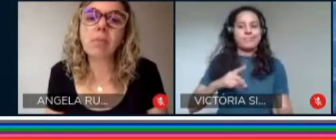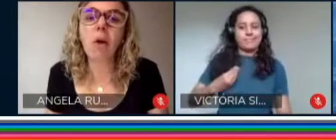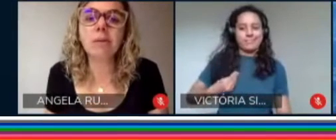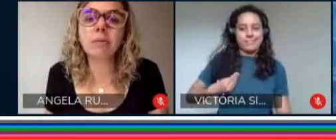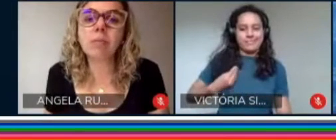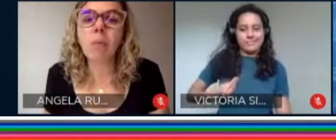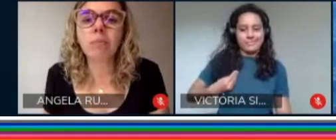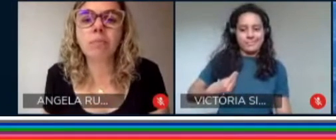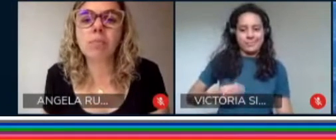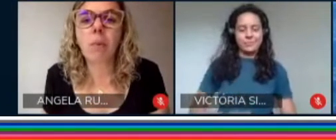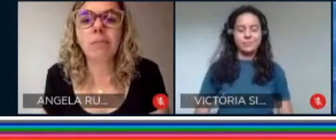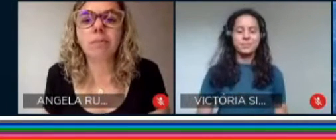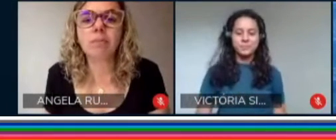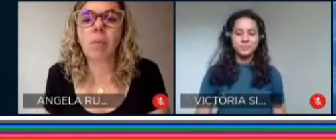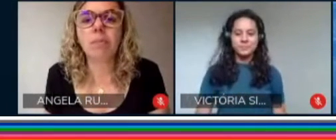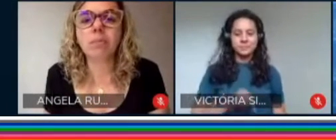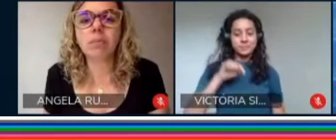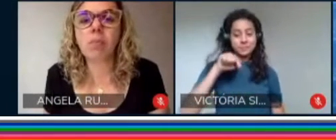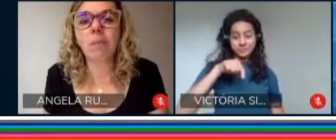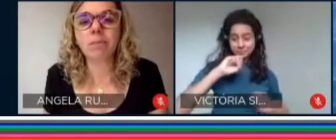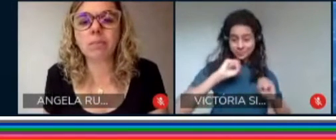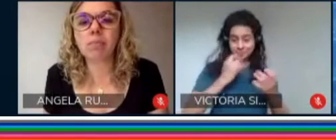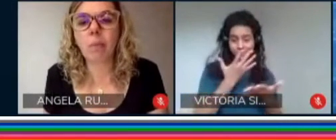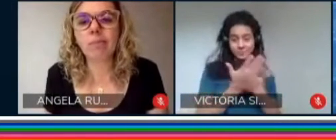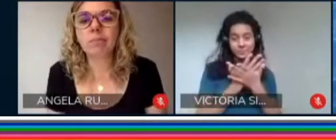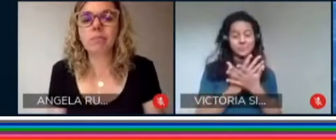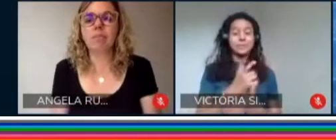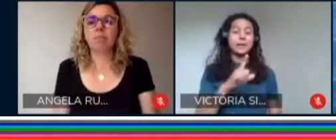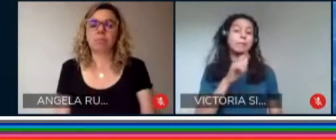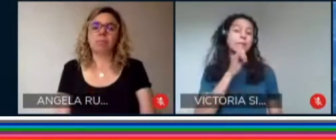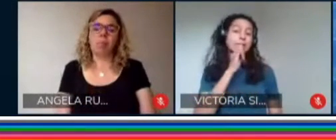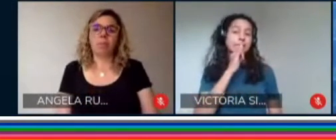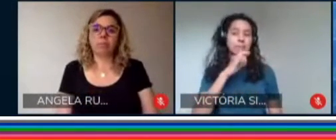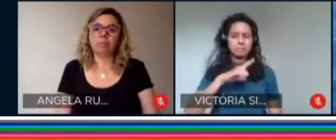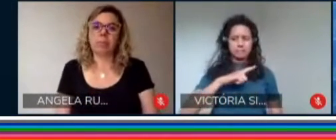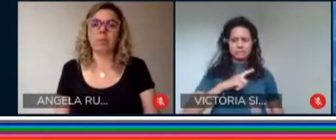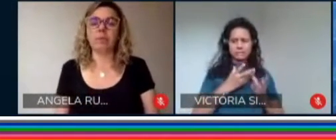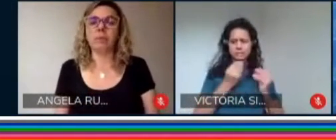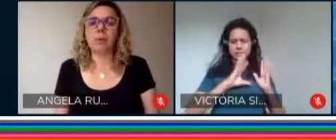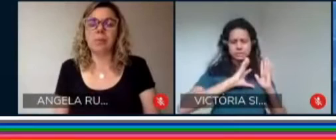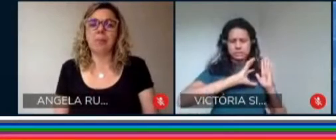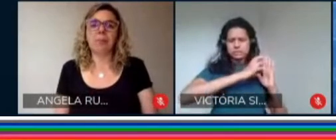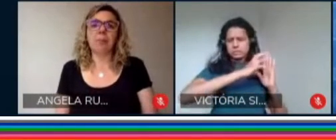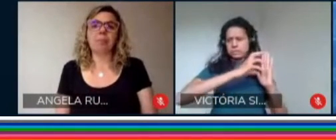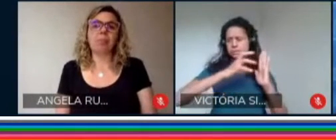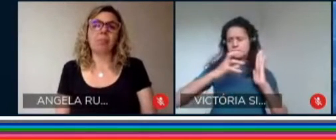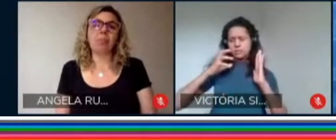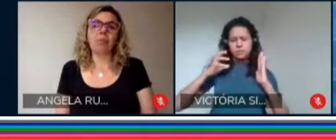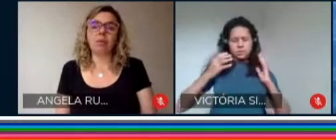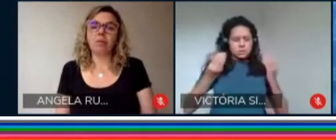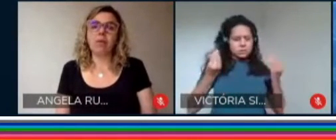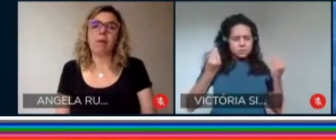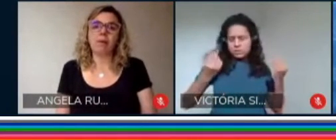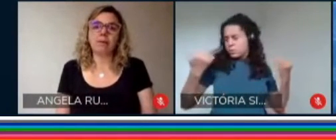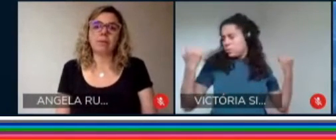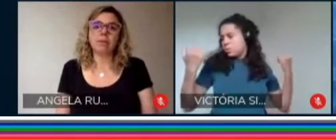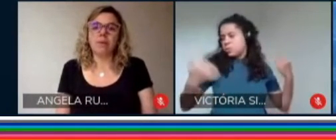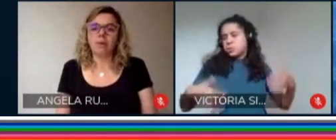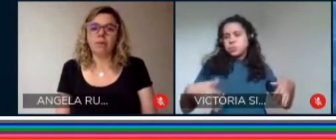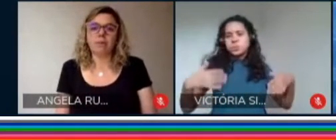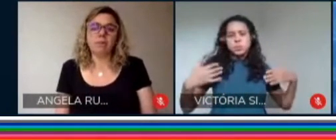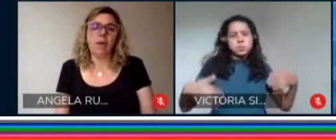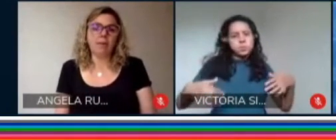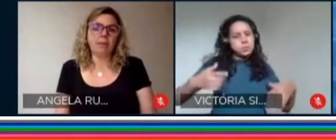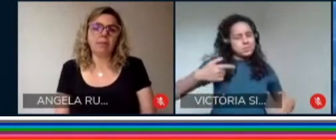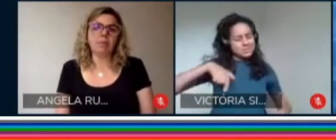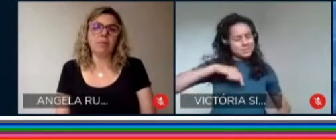E aí, diante dessas bases de dados imensas, né, assim, você falando aqui não dá para ter uma dimensão, mas